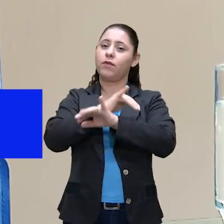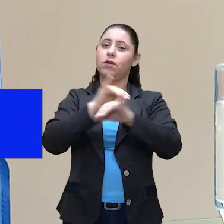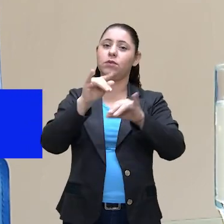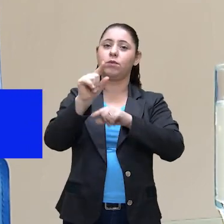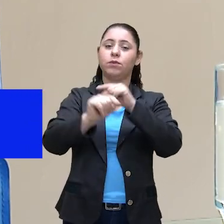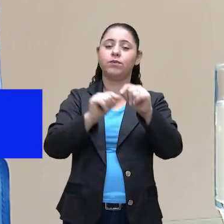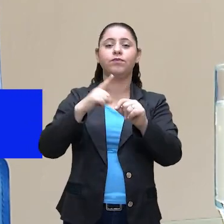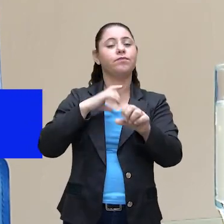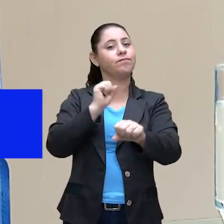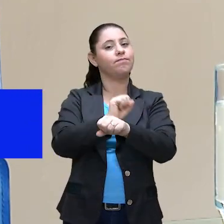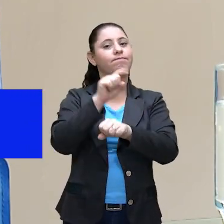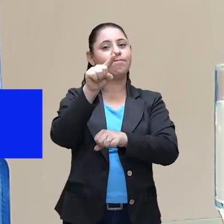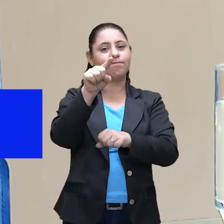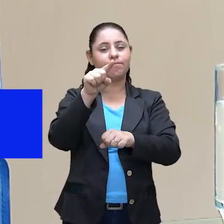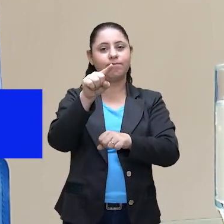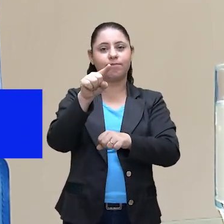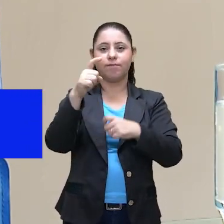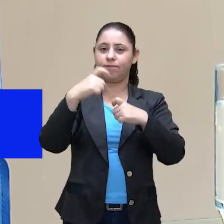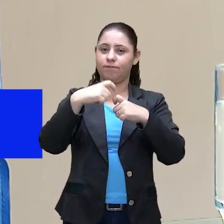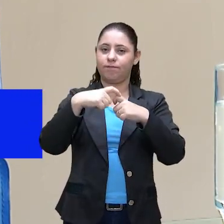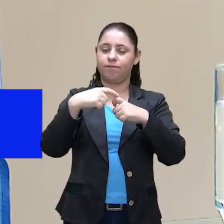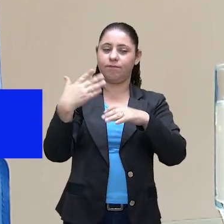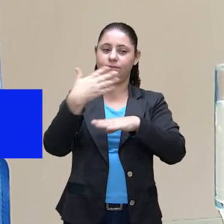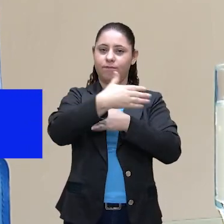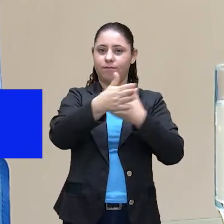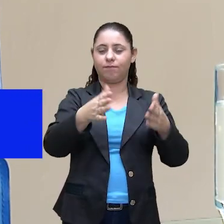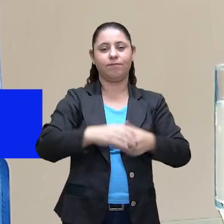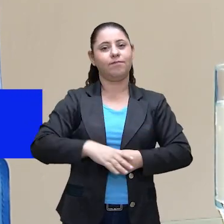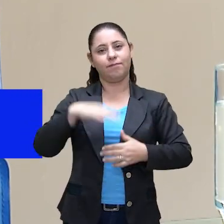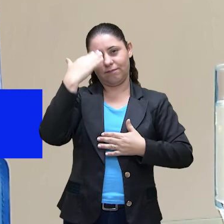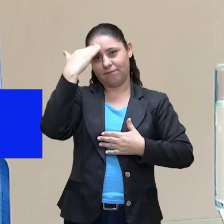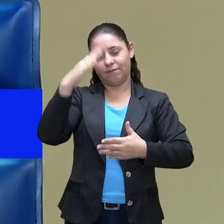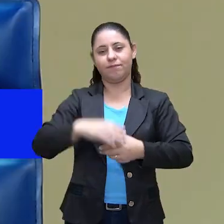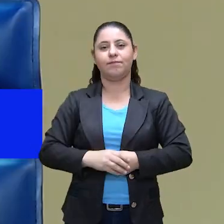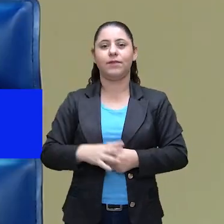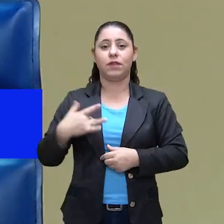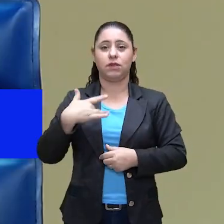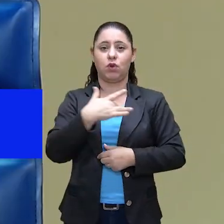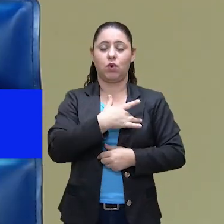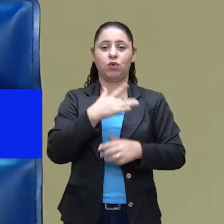9926-94444. Para maiores informações, a gente está esperando vocês no consultório.